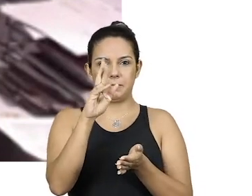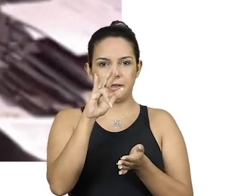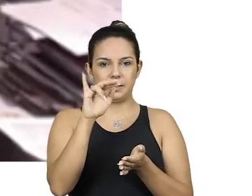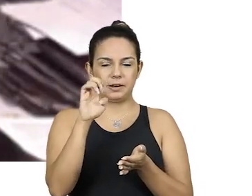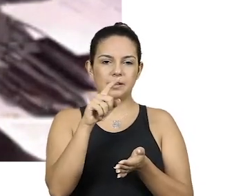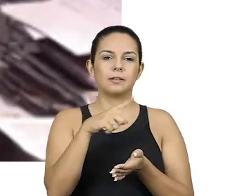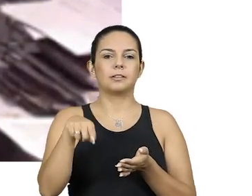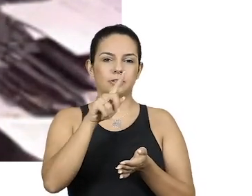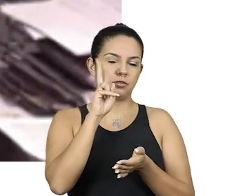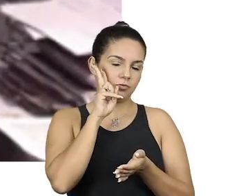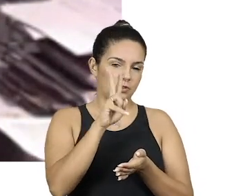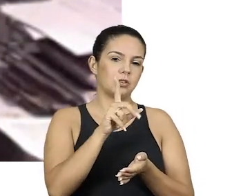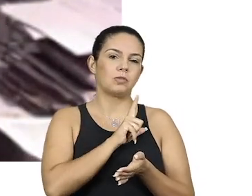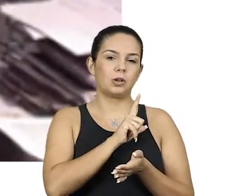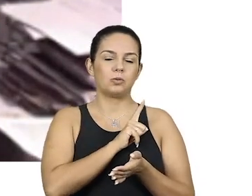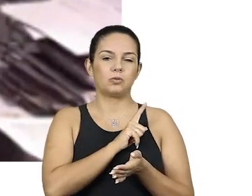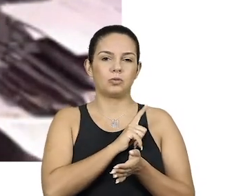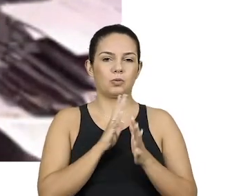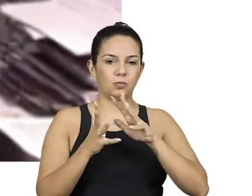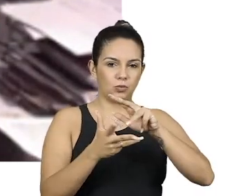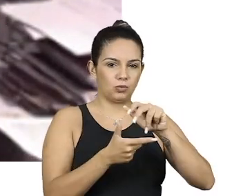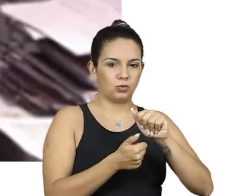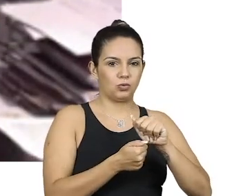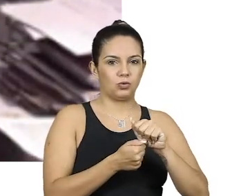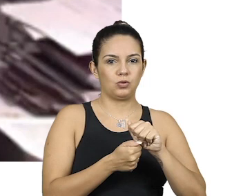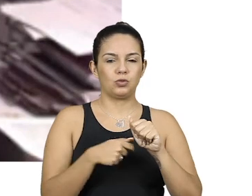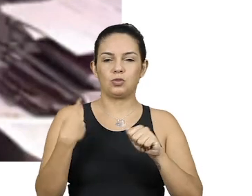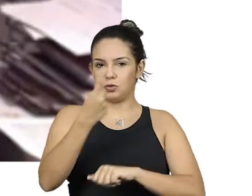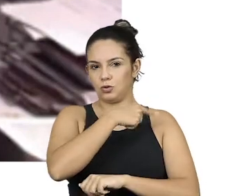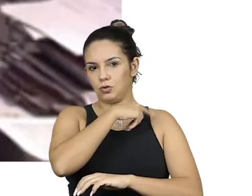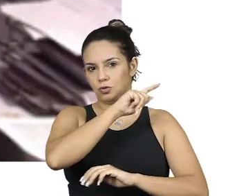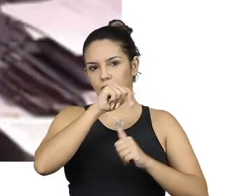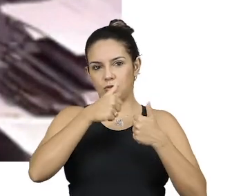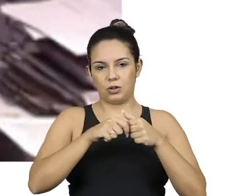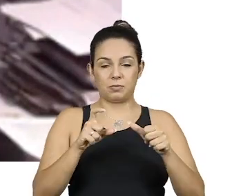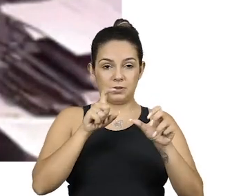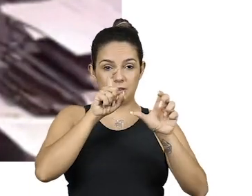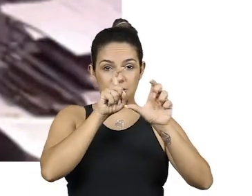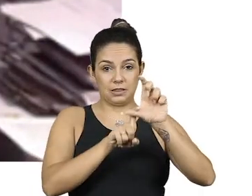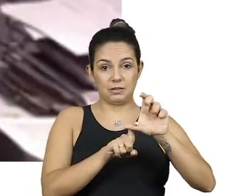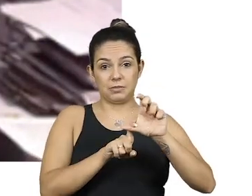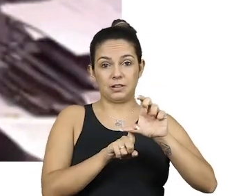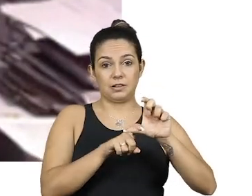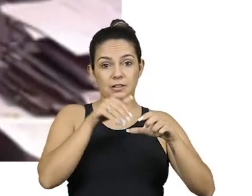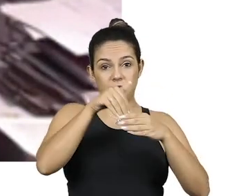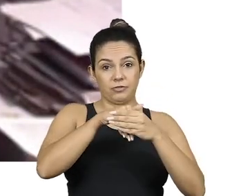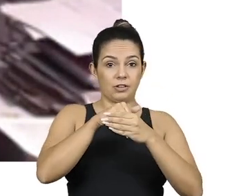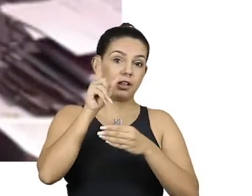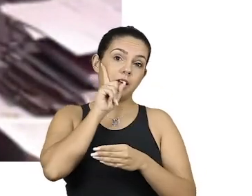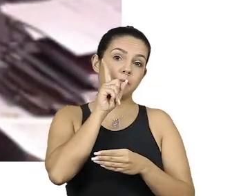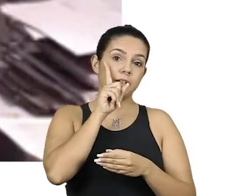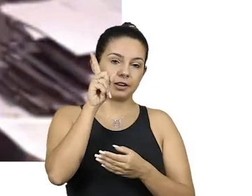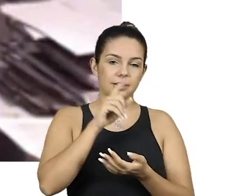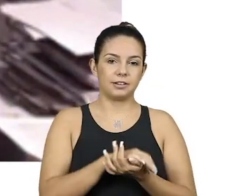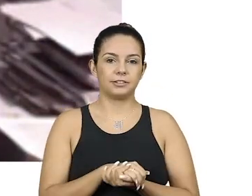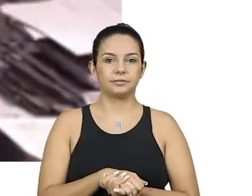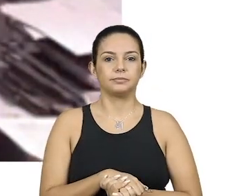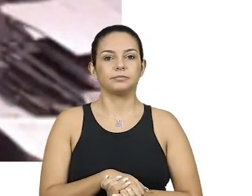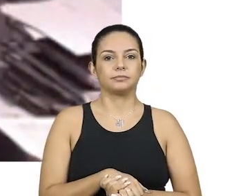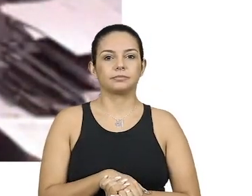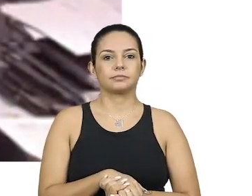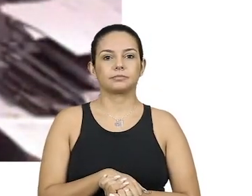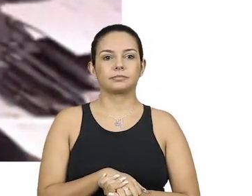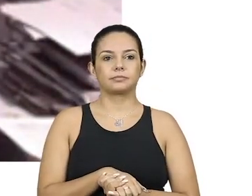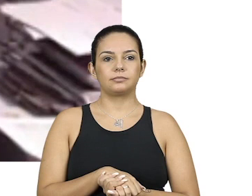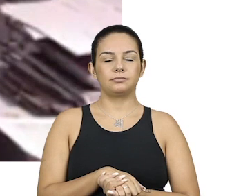Então, é assim que eu estou vendo o mundo. E estamos todos pendentes da eleição americana.